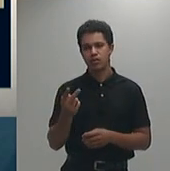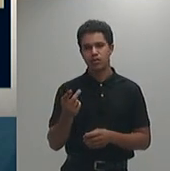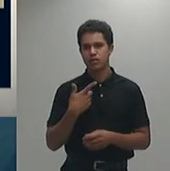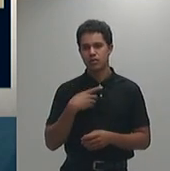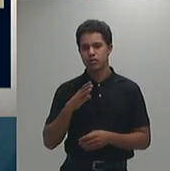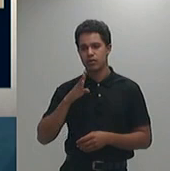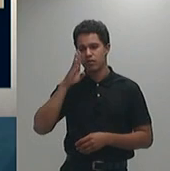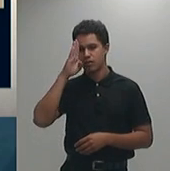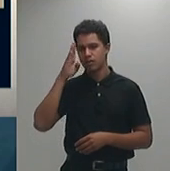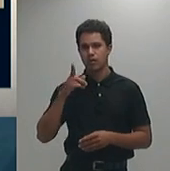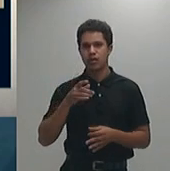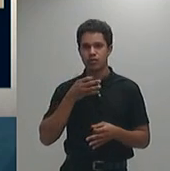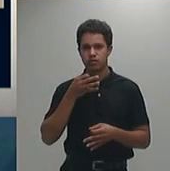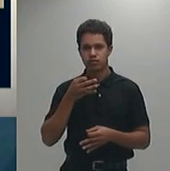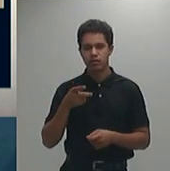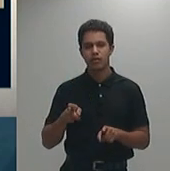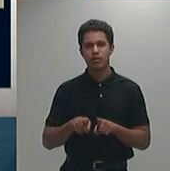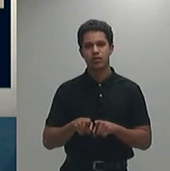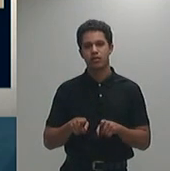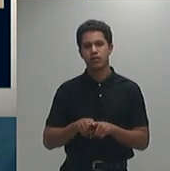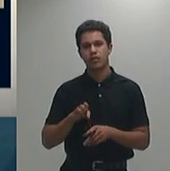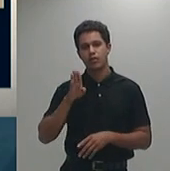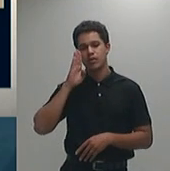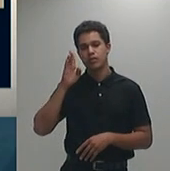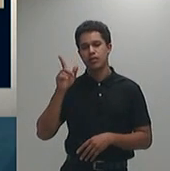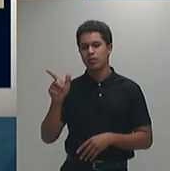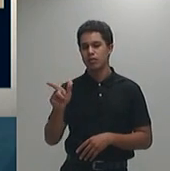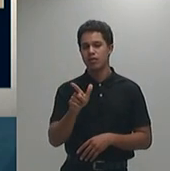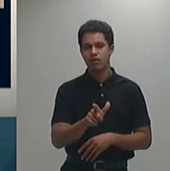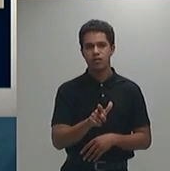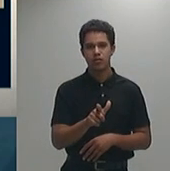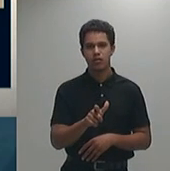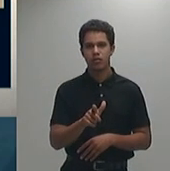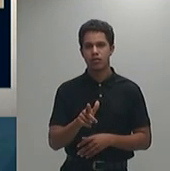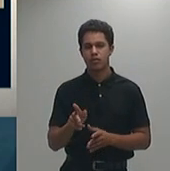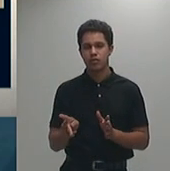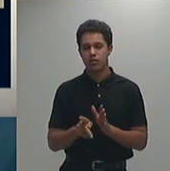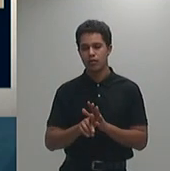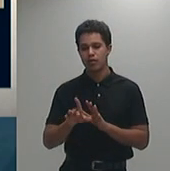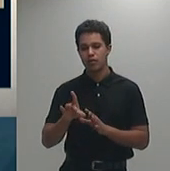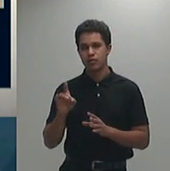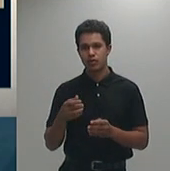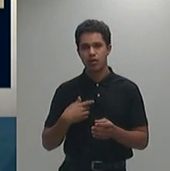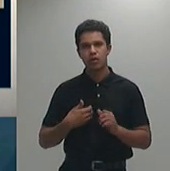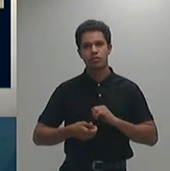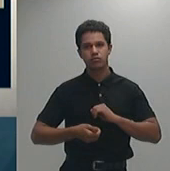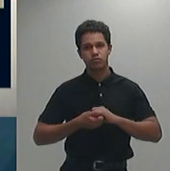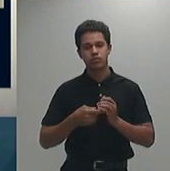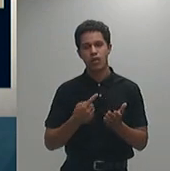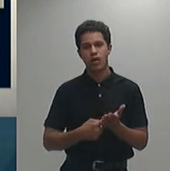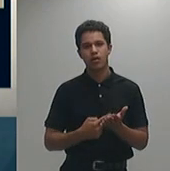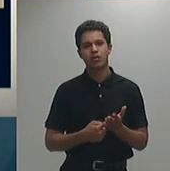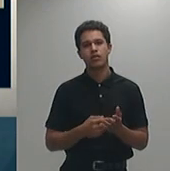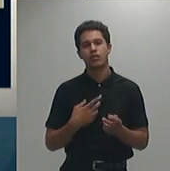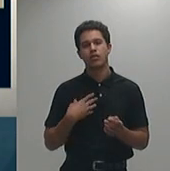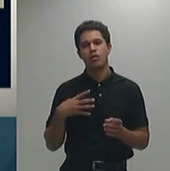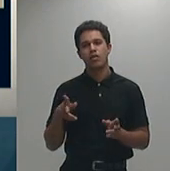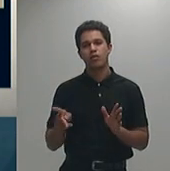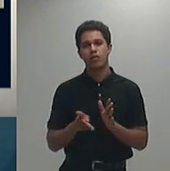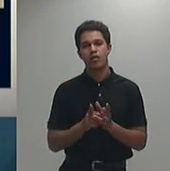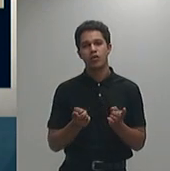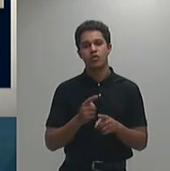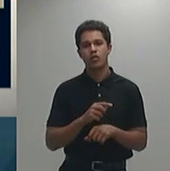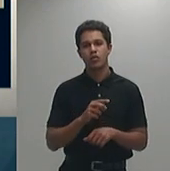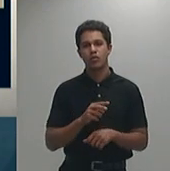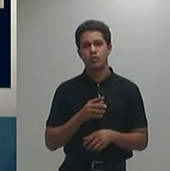leite mas principalmente Nos específicos EA terminados a atriz escolhida em comum acordo com a parte contrária para o julgamento da causa